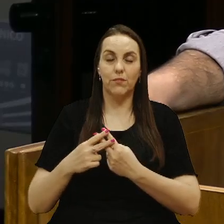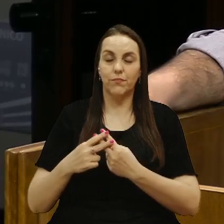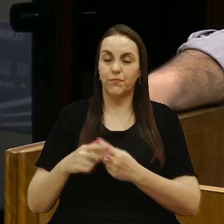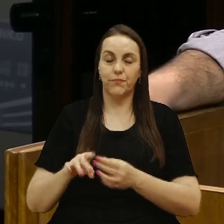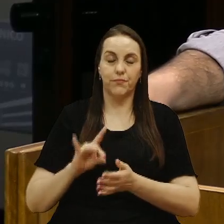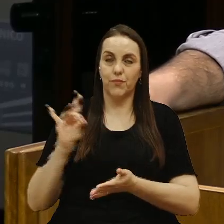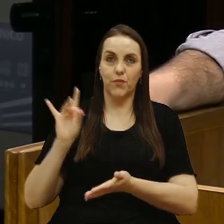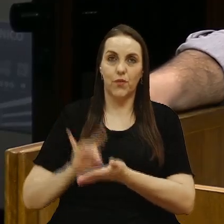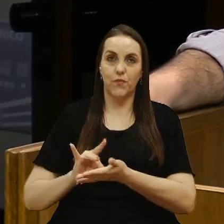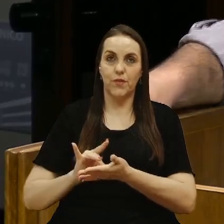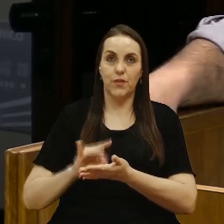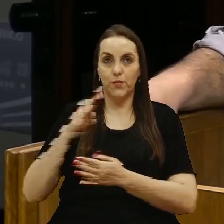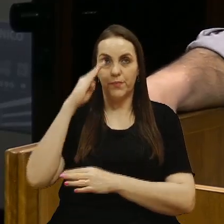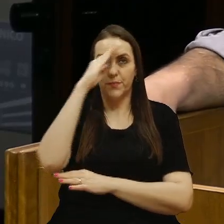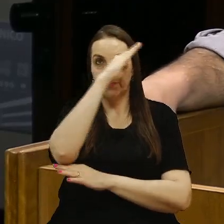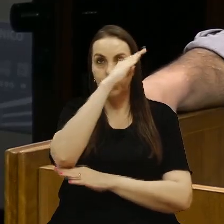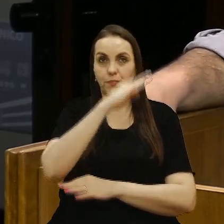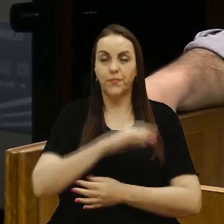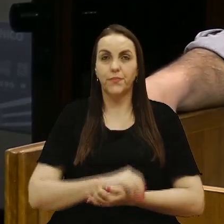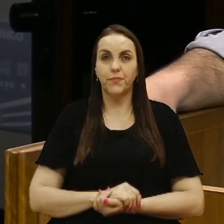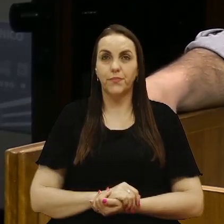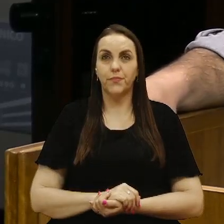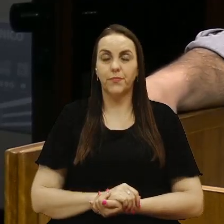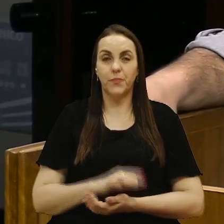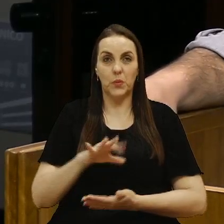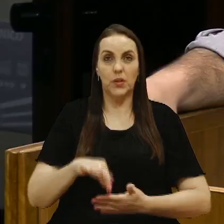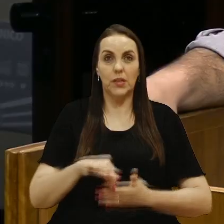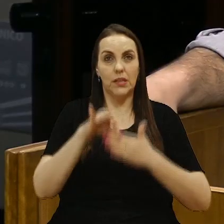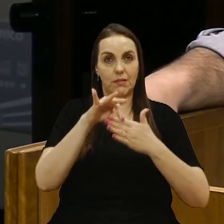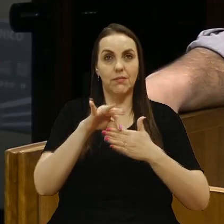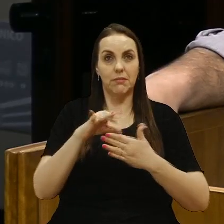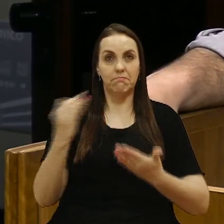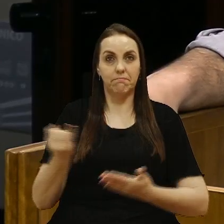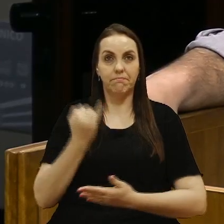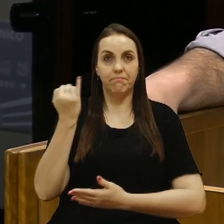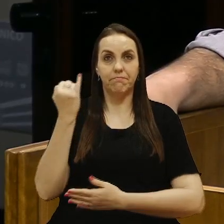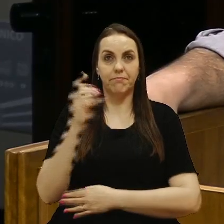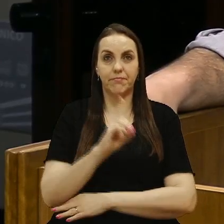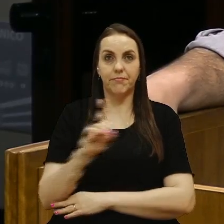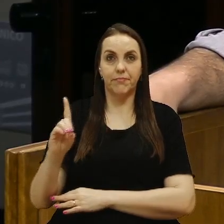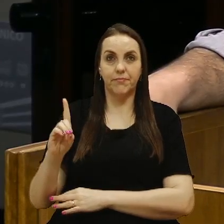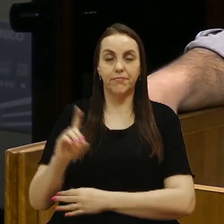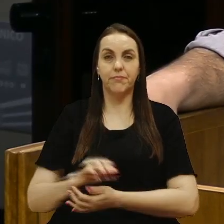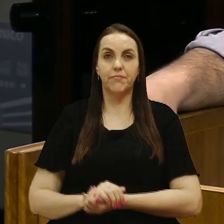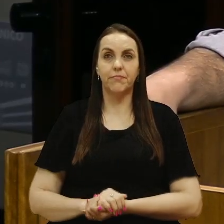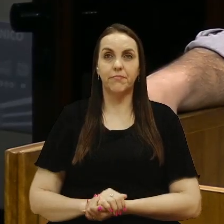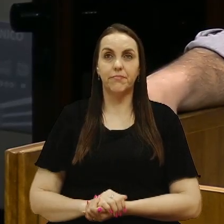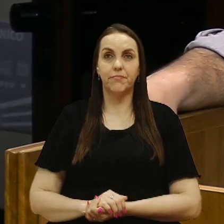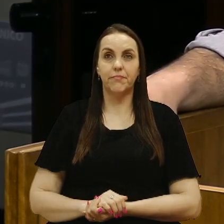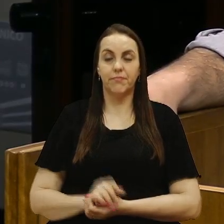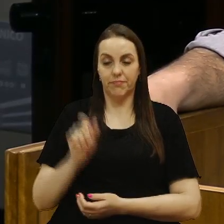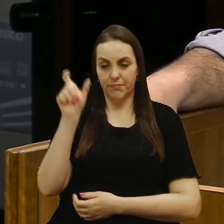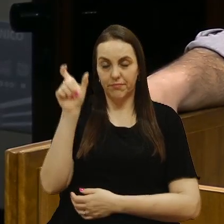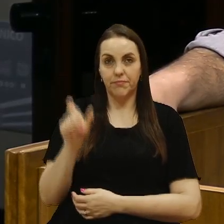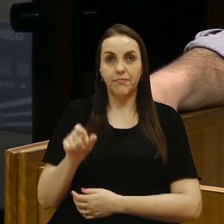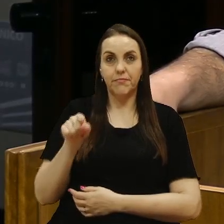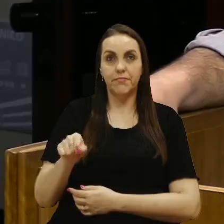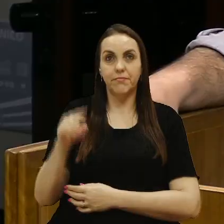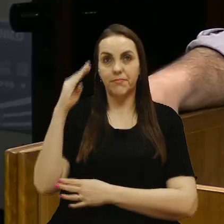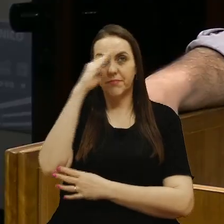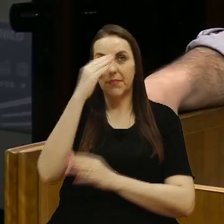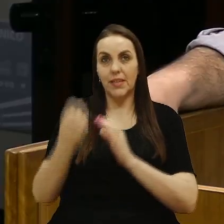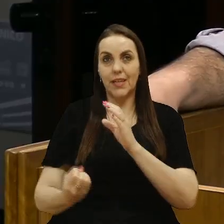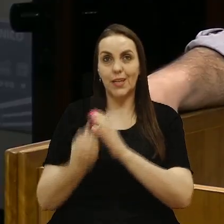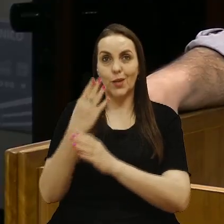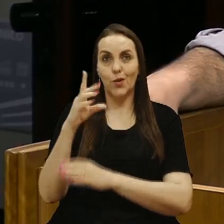Jair Bolsonaro, o nosso grande líder da direita, aquele que criou a direita no